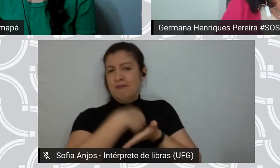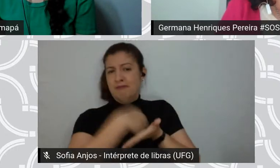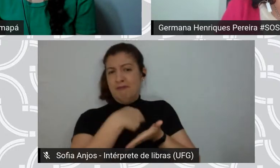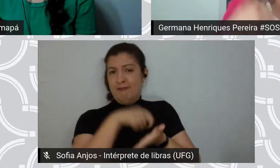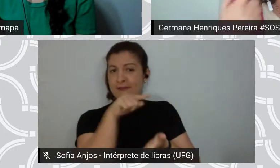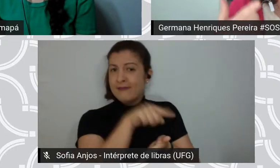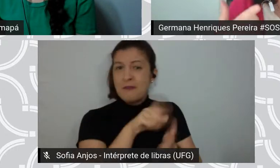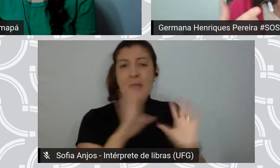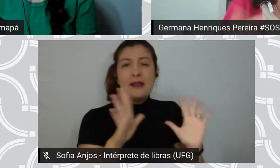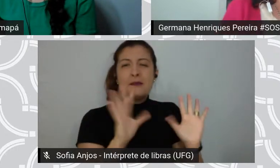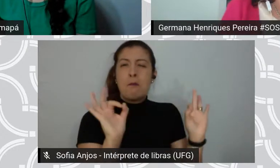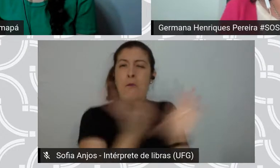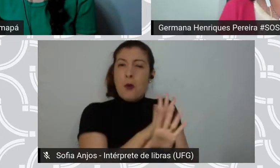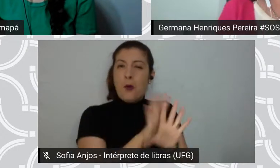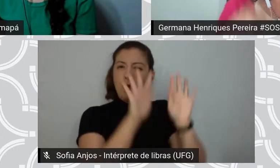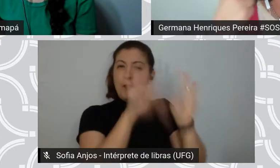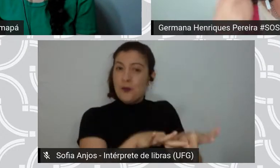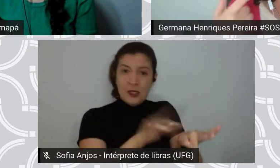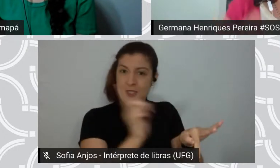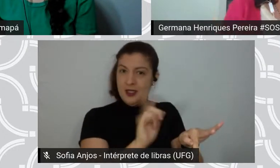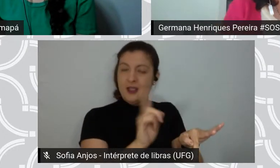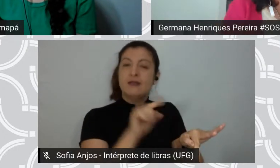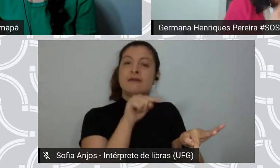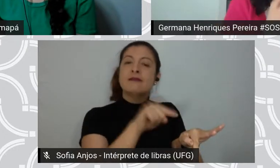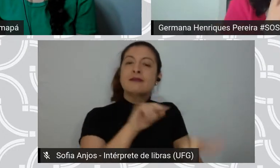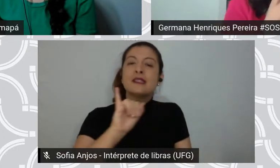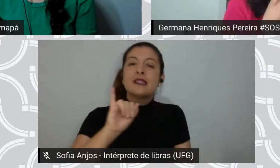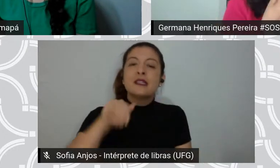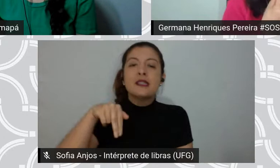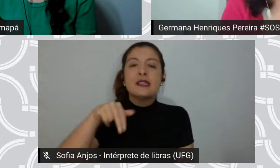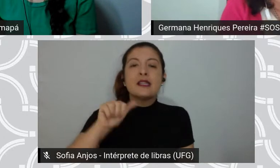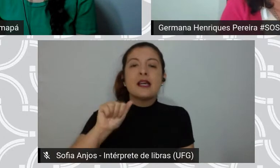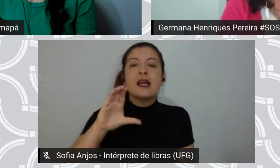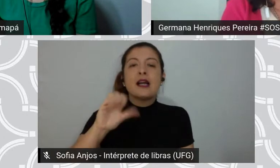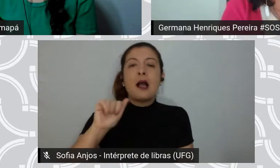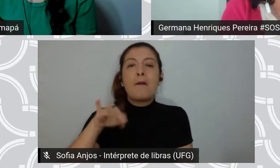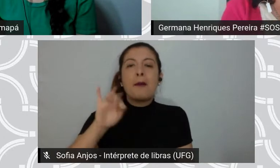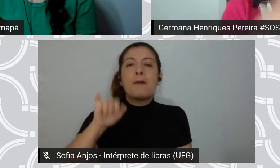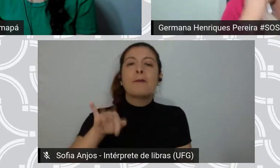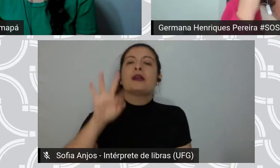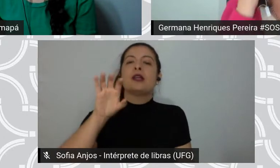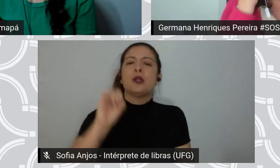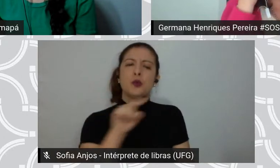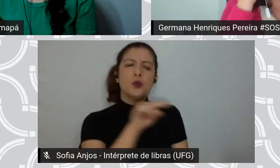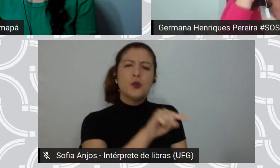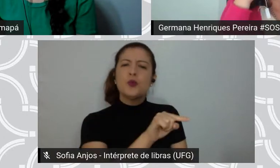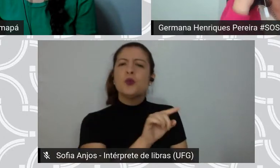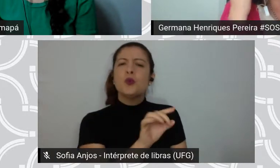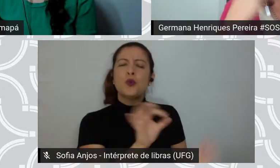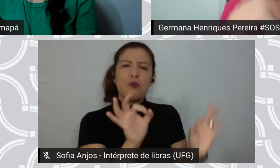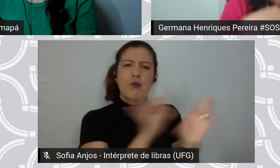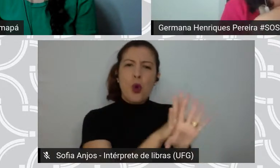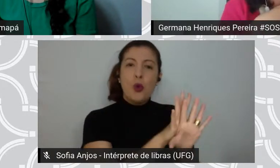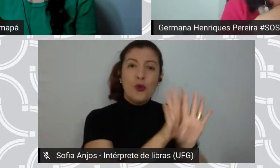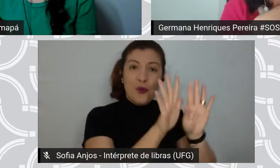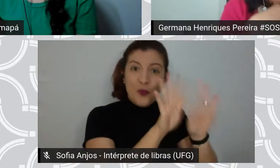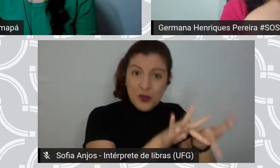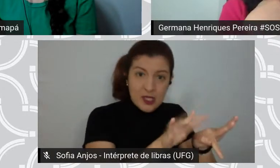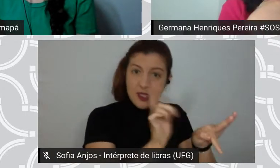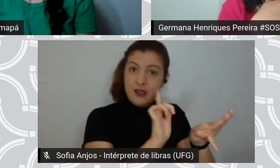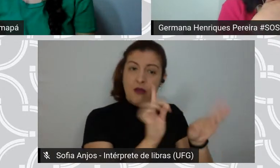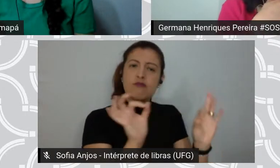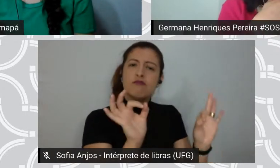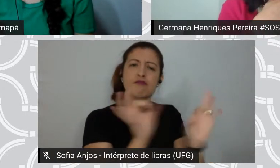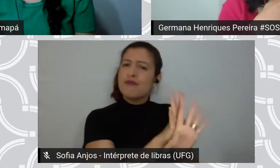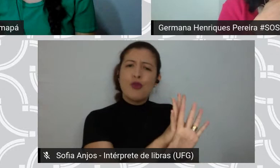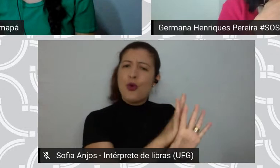fim, mas como começo, né? Como circularidade. Então, os historiadores da tradução, a meu ver,